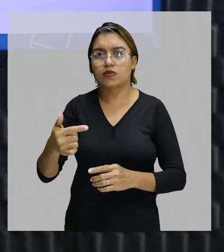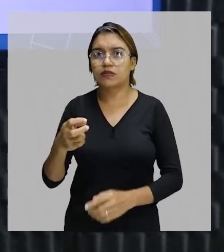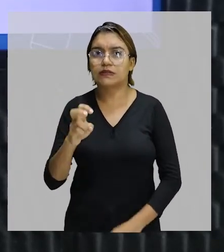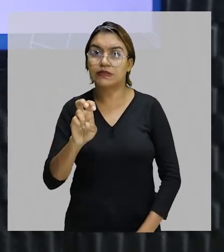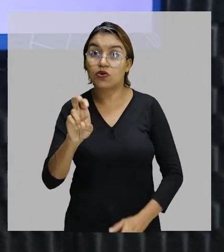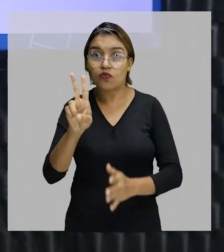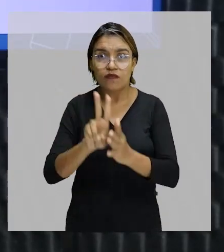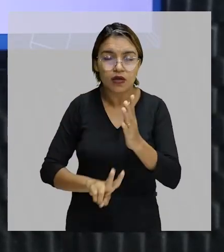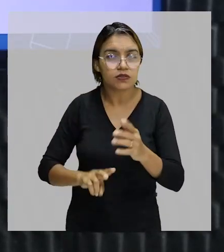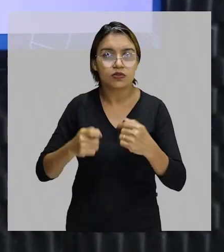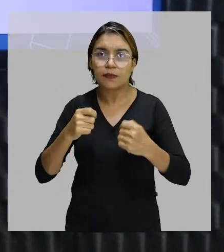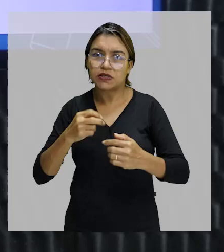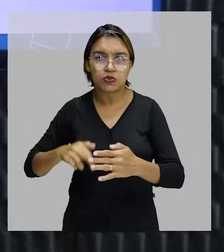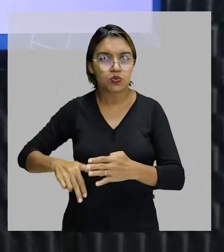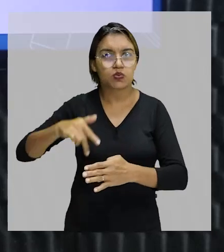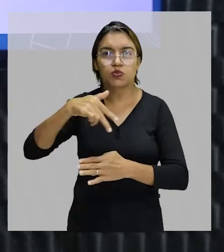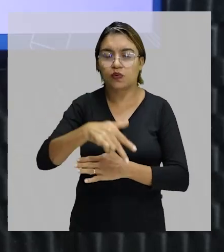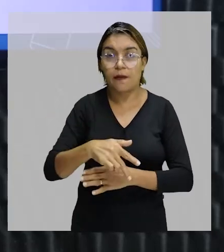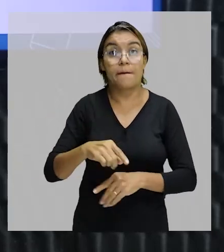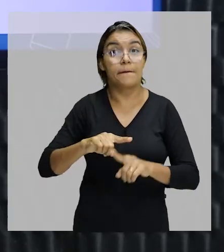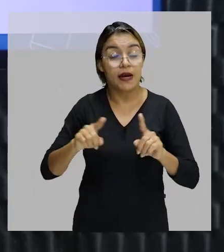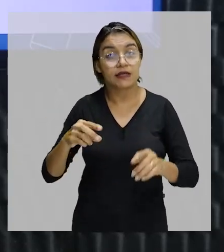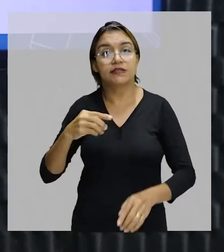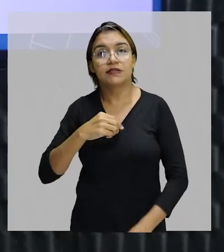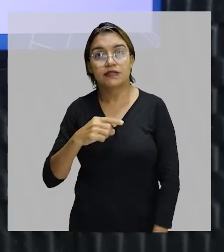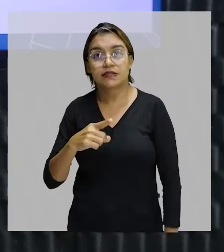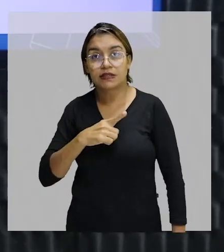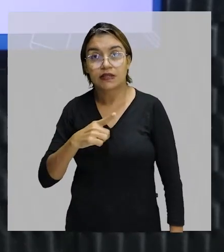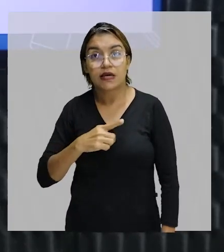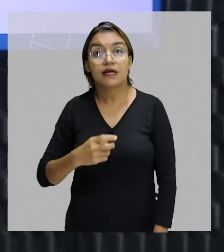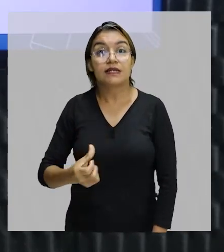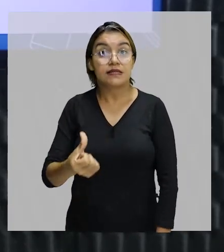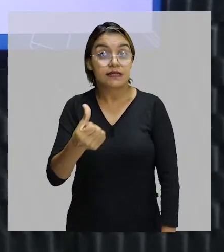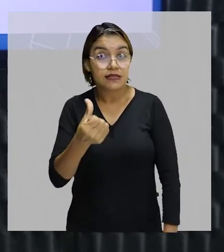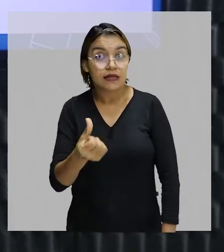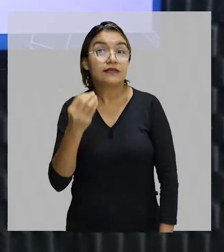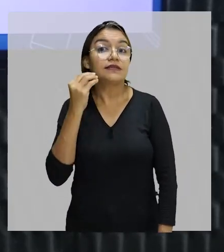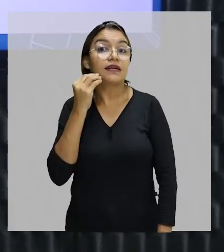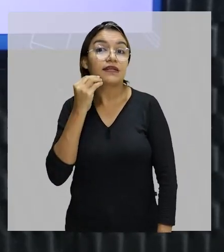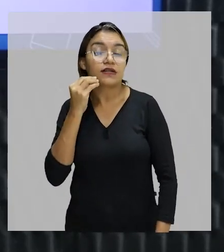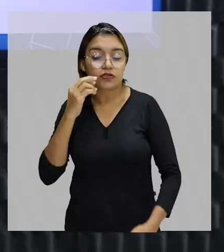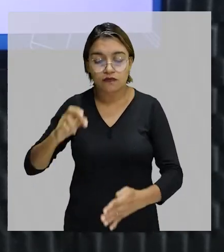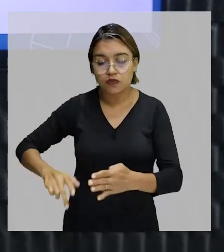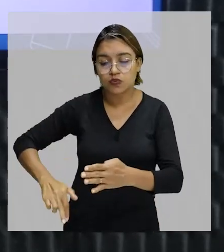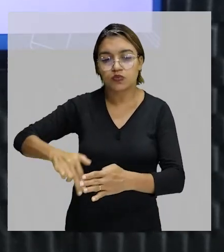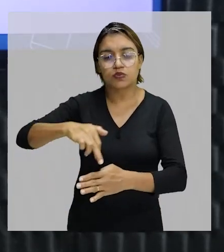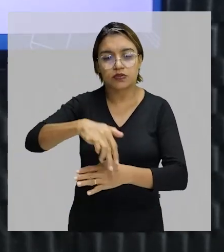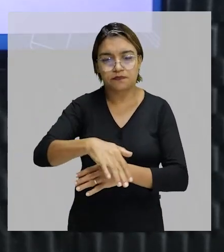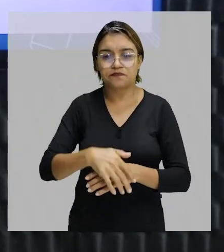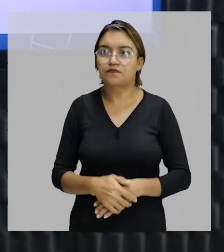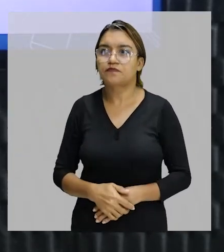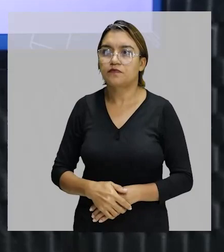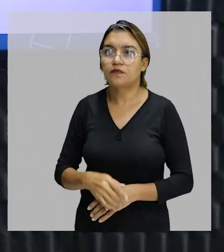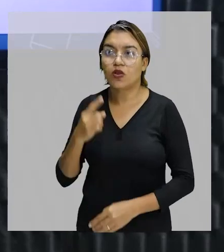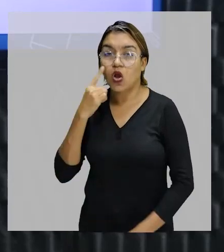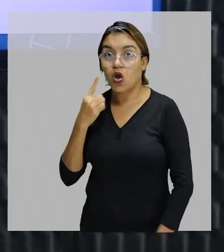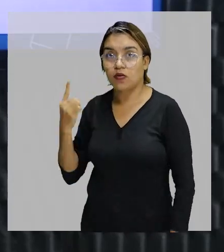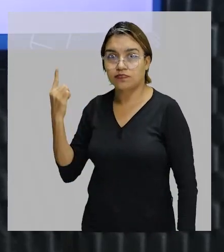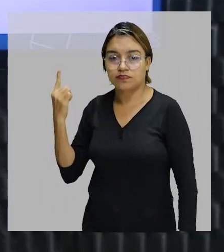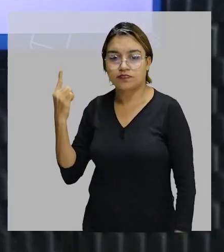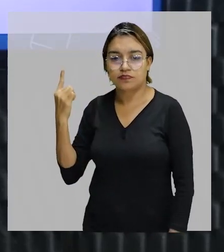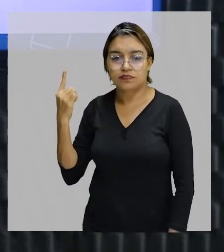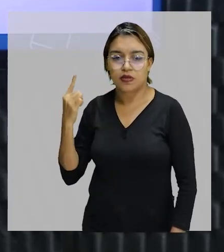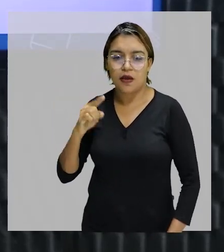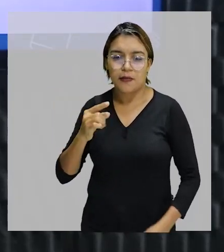vezes. Mas todo mundo tem 6 tentativas de saltos. Essa aqui é a área. Essa tábua de chamada fica a distância de